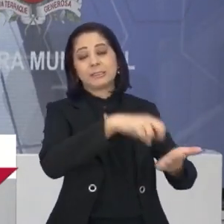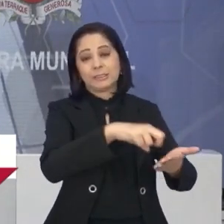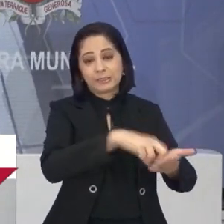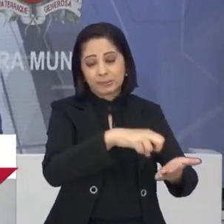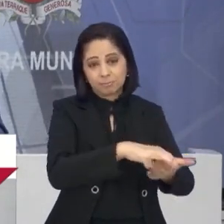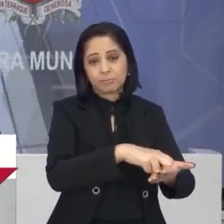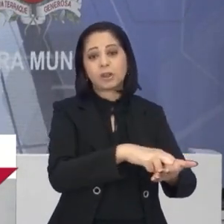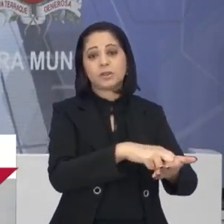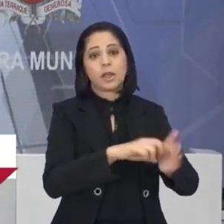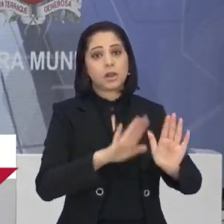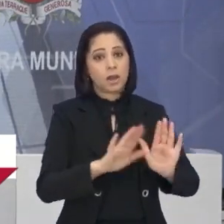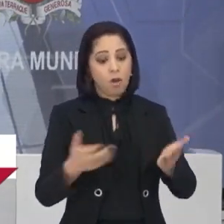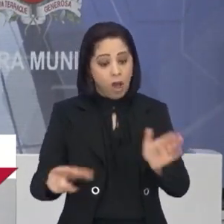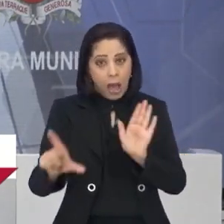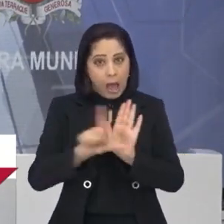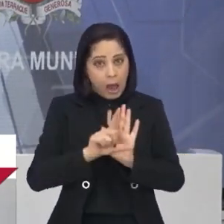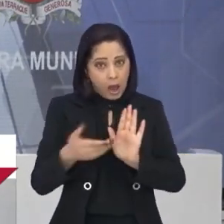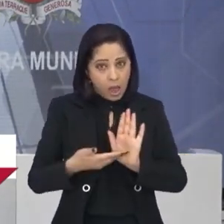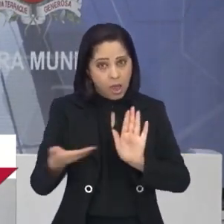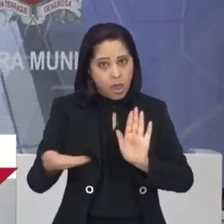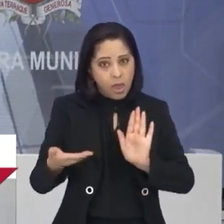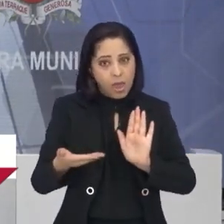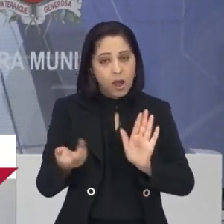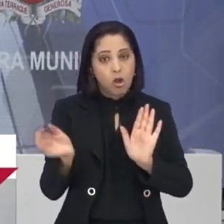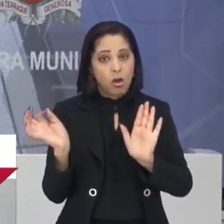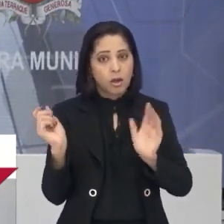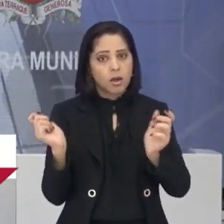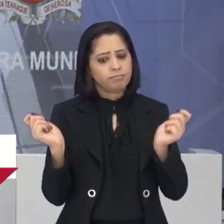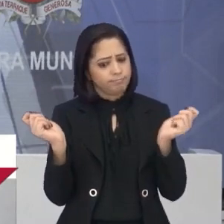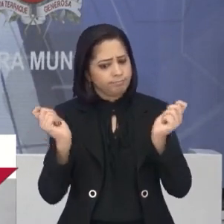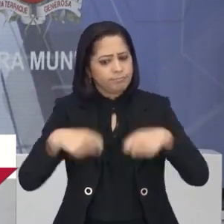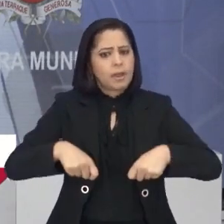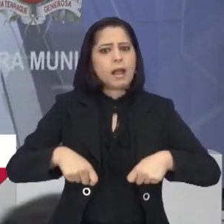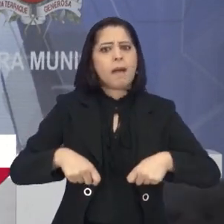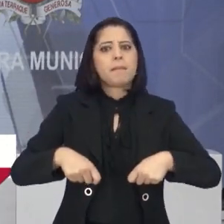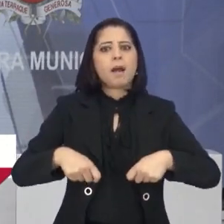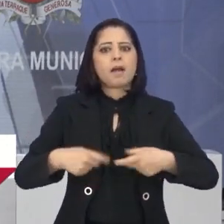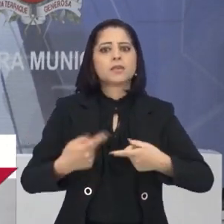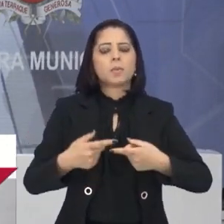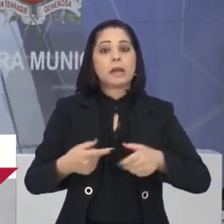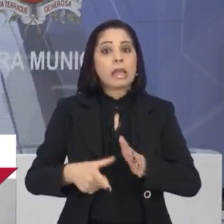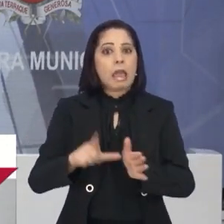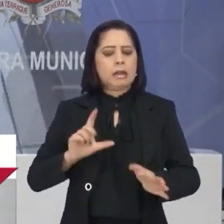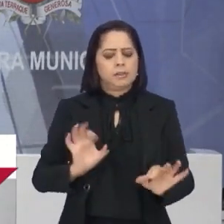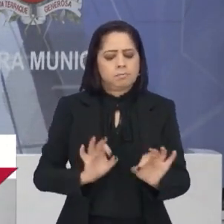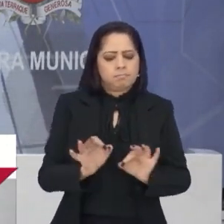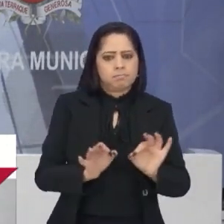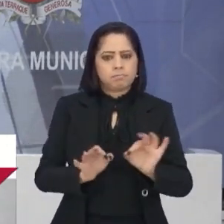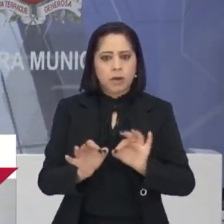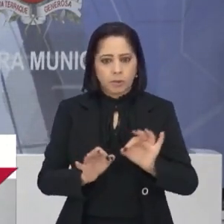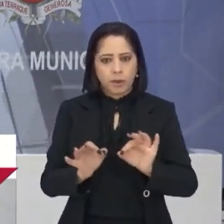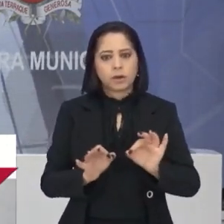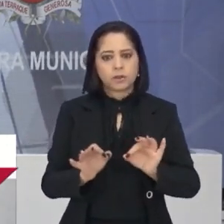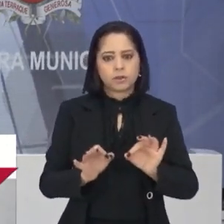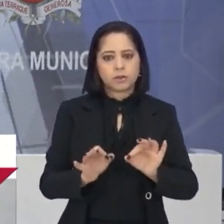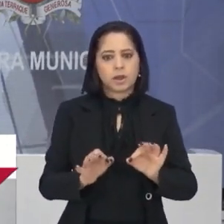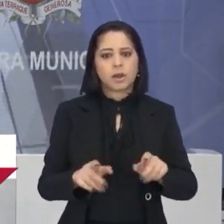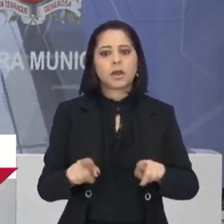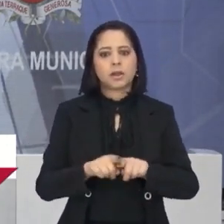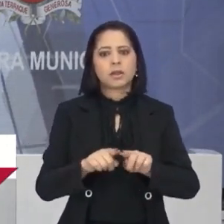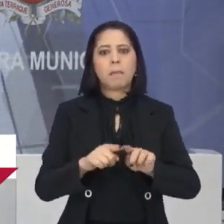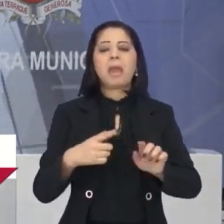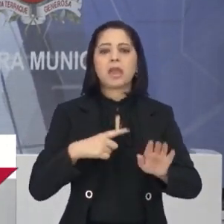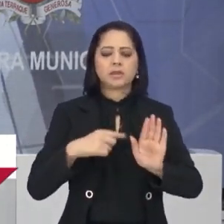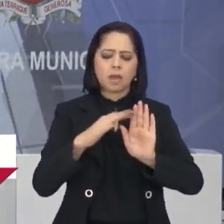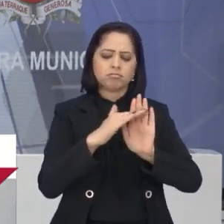essa lei Ela traz muito mais eficiência do ponto de vista de planejamento né Isso é um grande foco da nova lei Mas também traz esses pontos que são muito